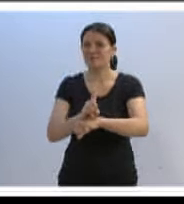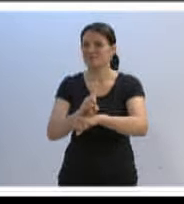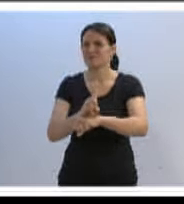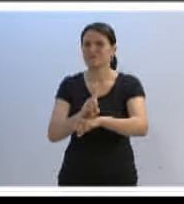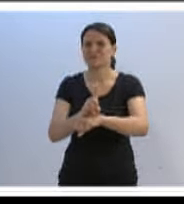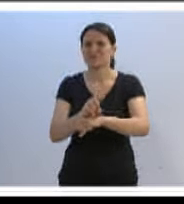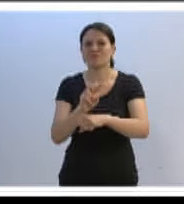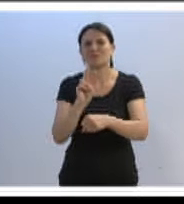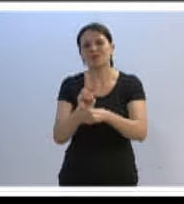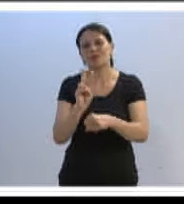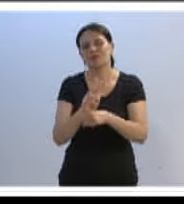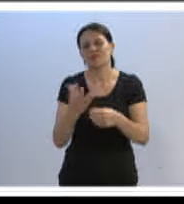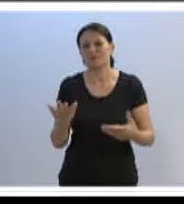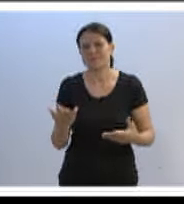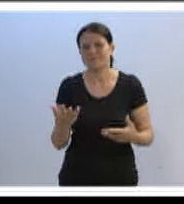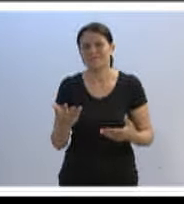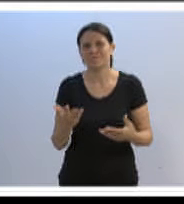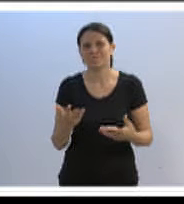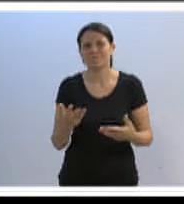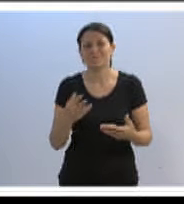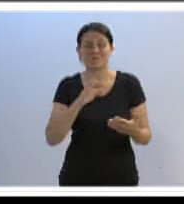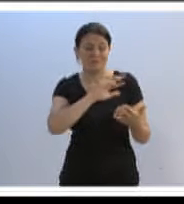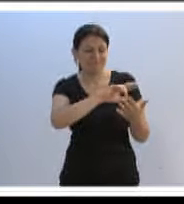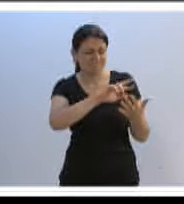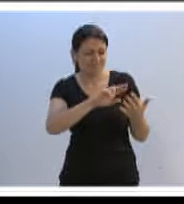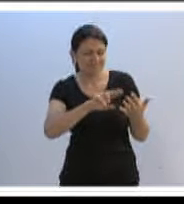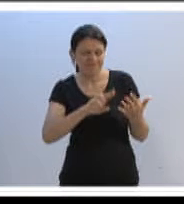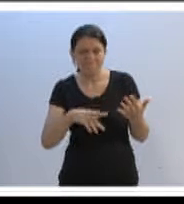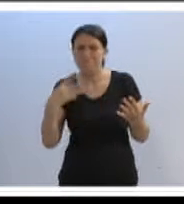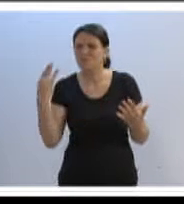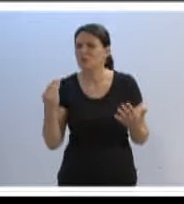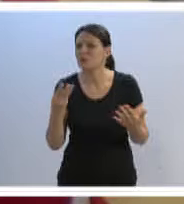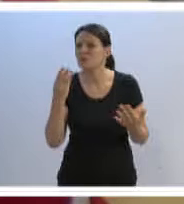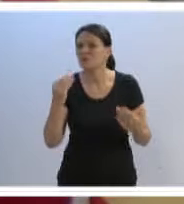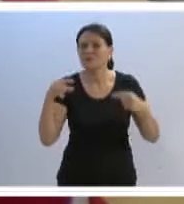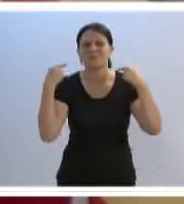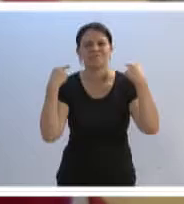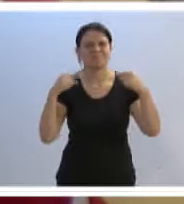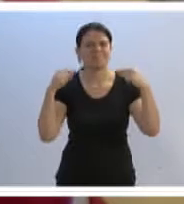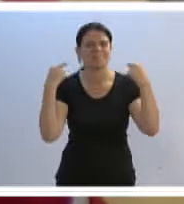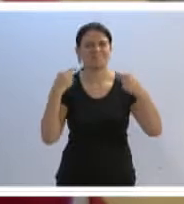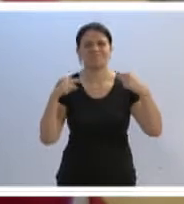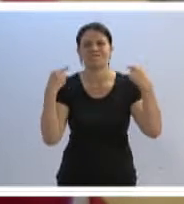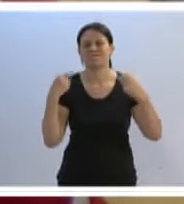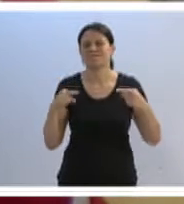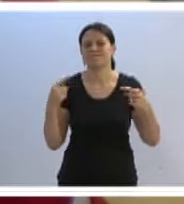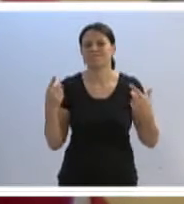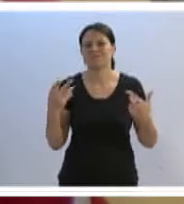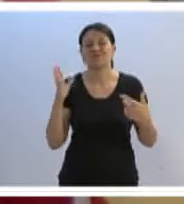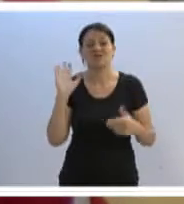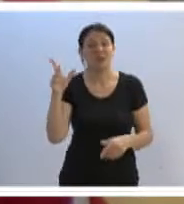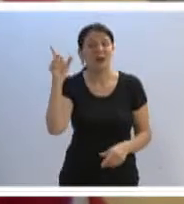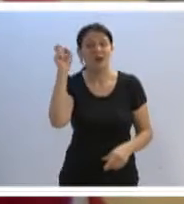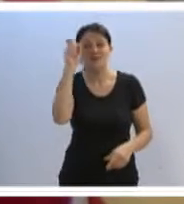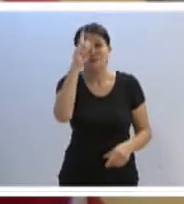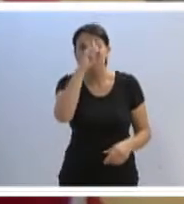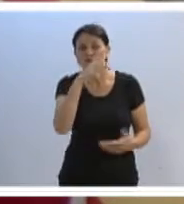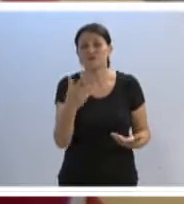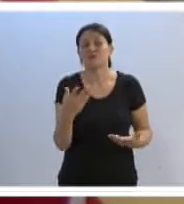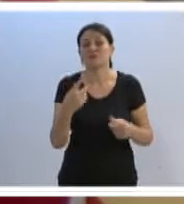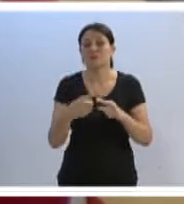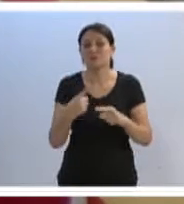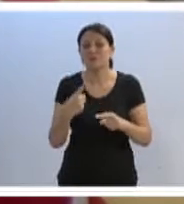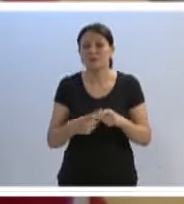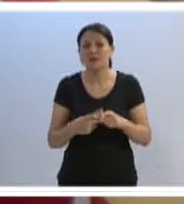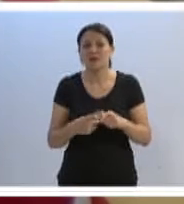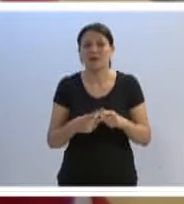no nosso órgão público. São infinitos os casos, as reclamações que chegam para nós, já é difícil por natureza, pela necessidade